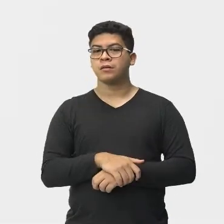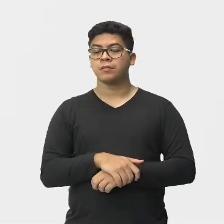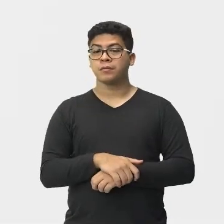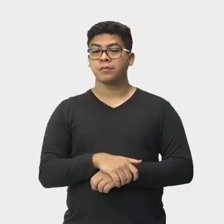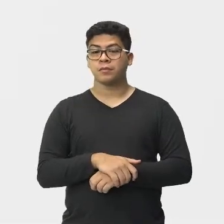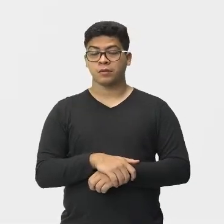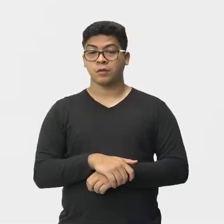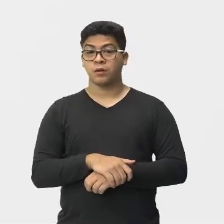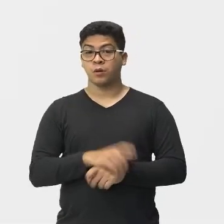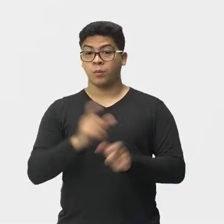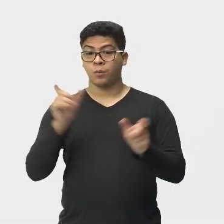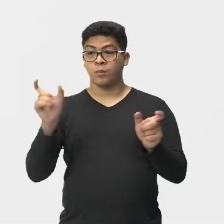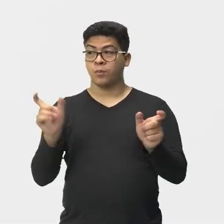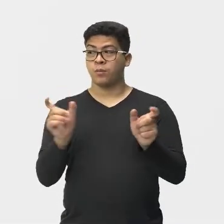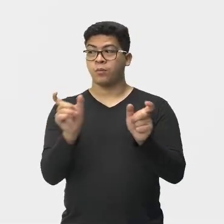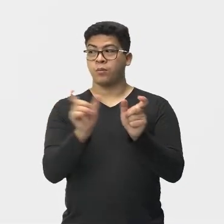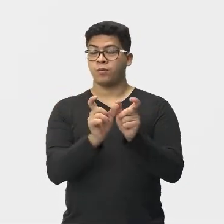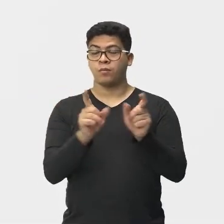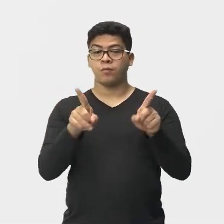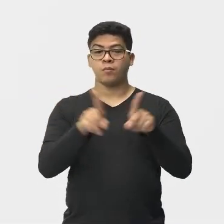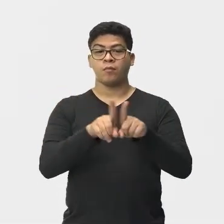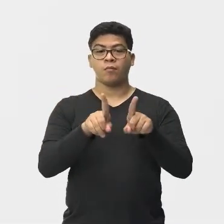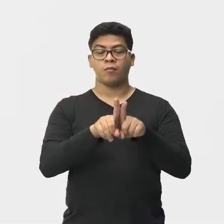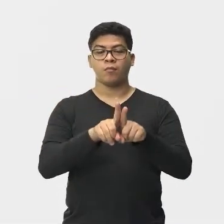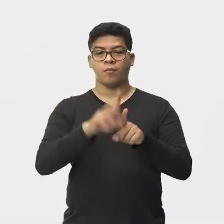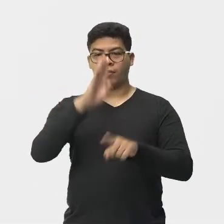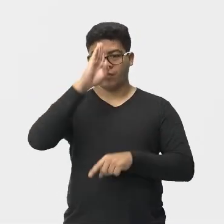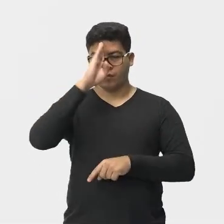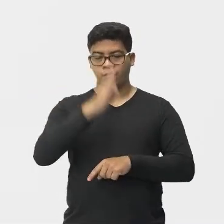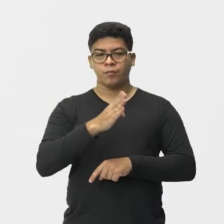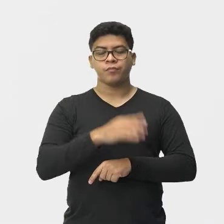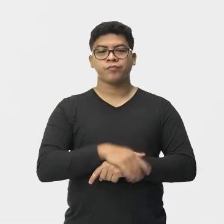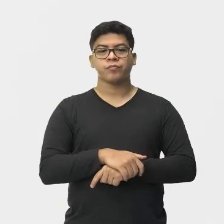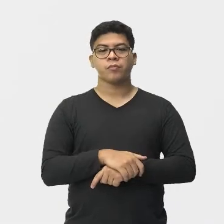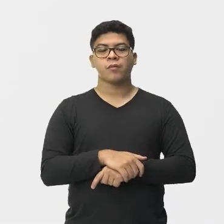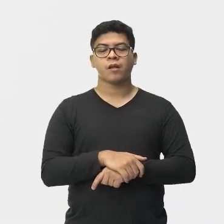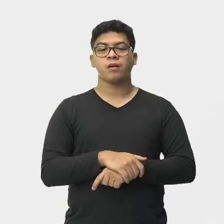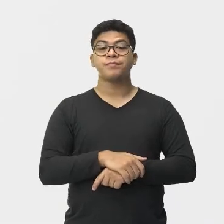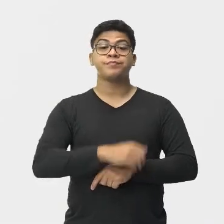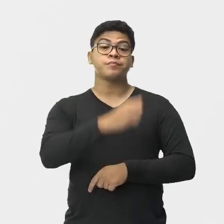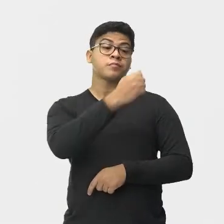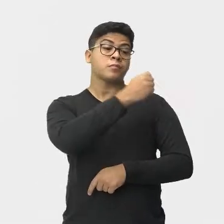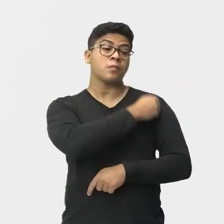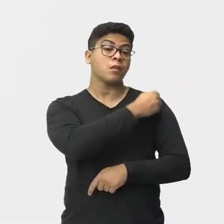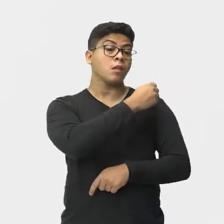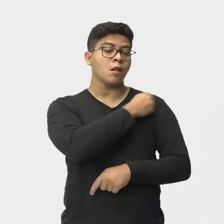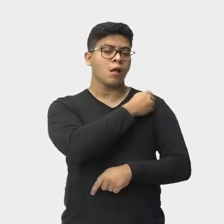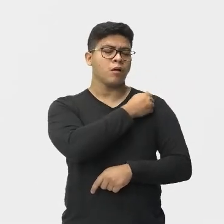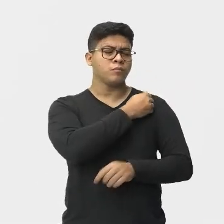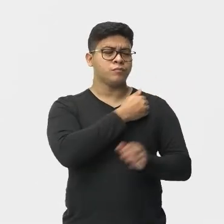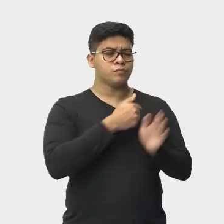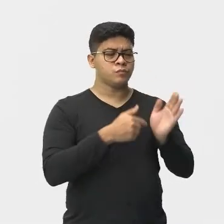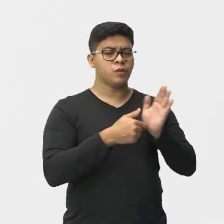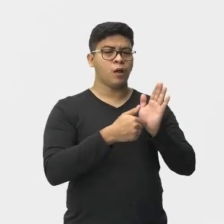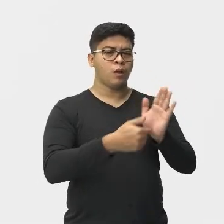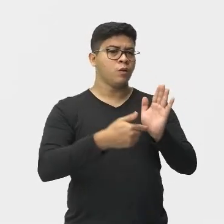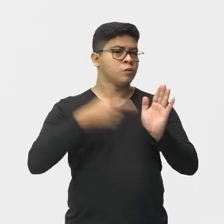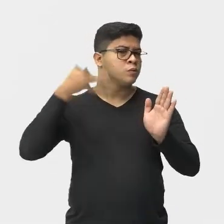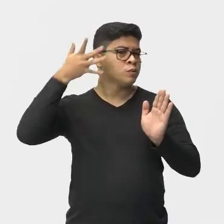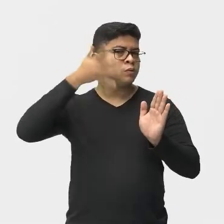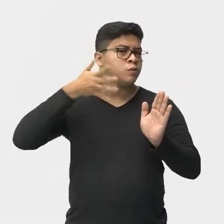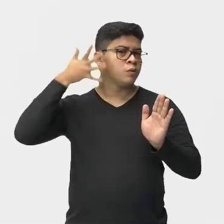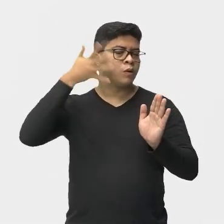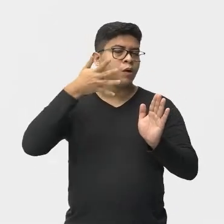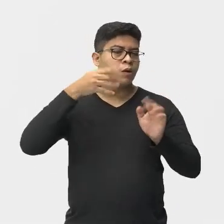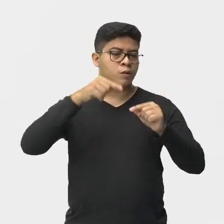pronome complemento. Olha só, la alumna defiende sua investigação em sala